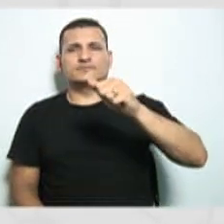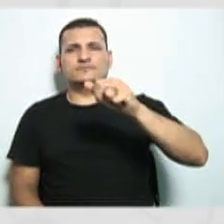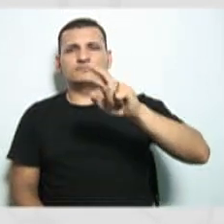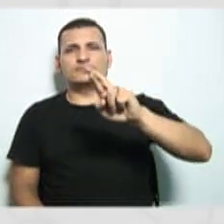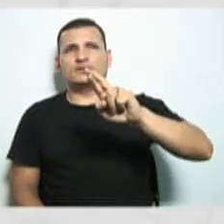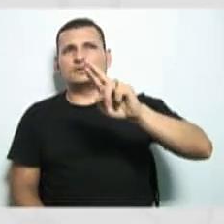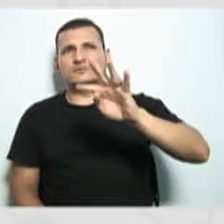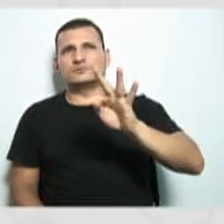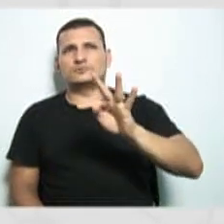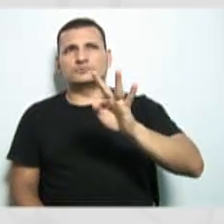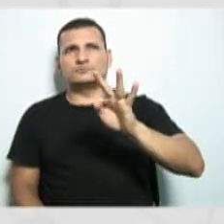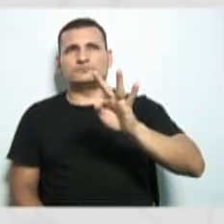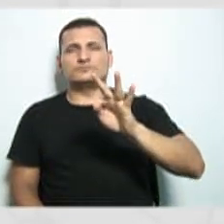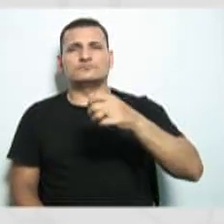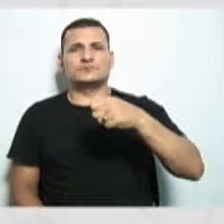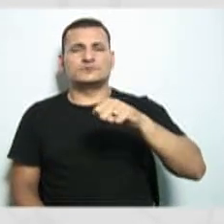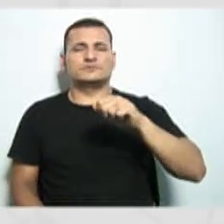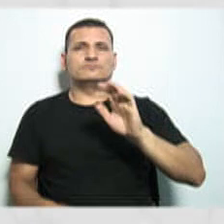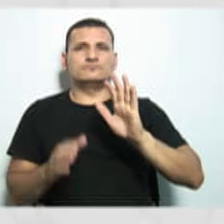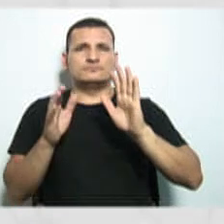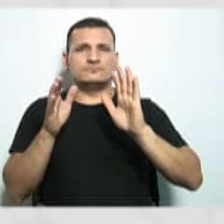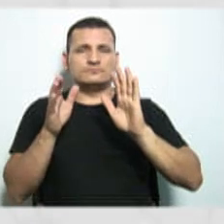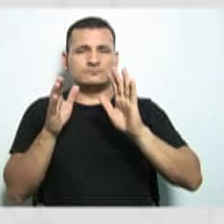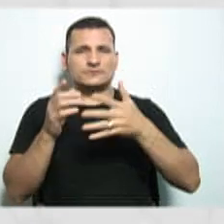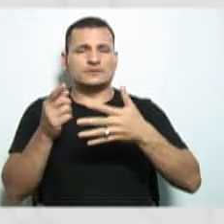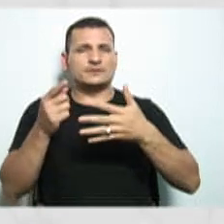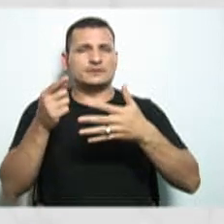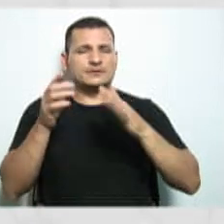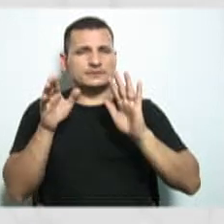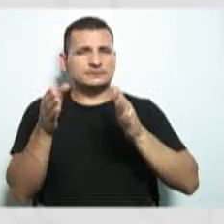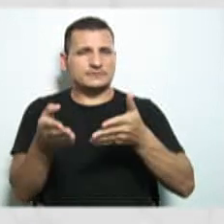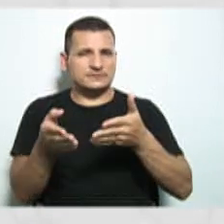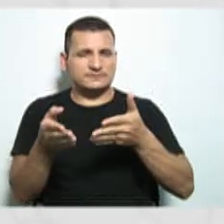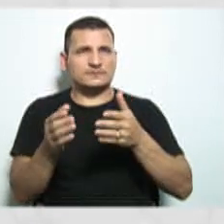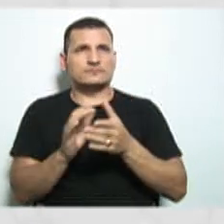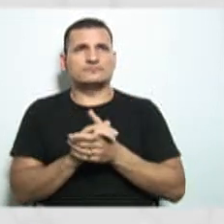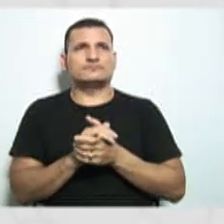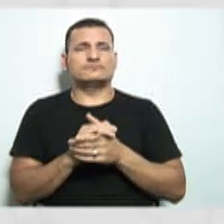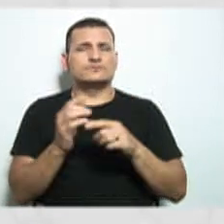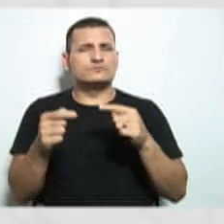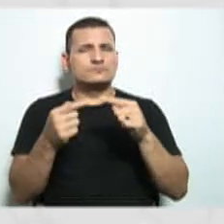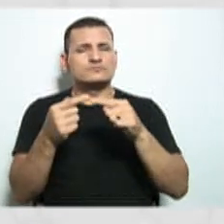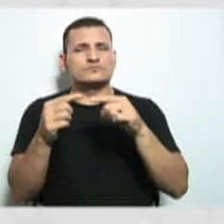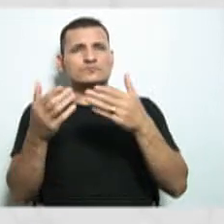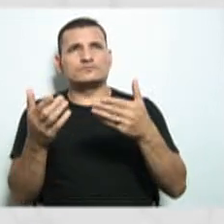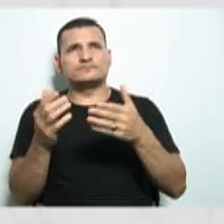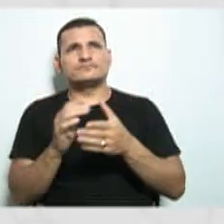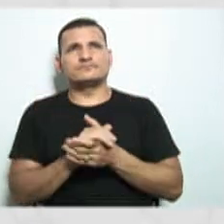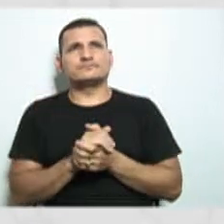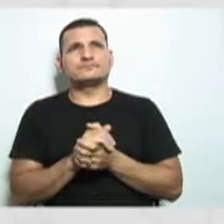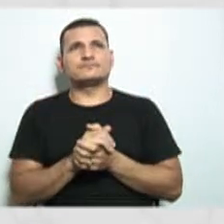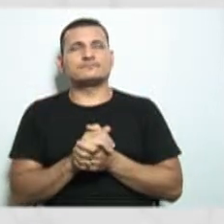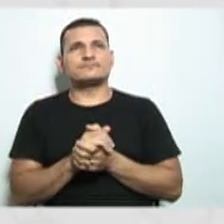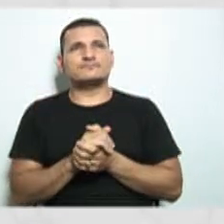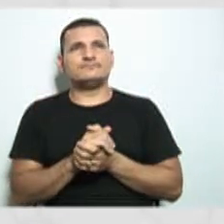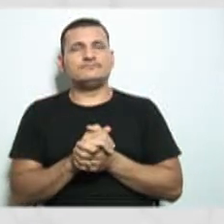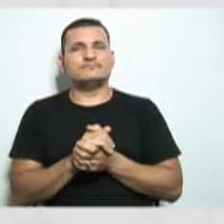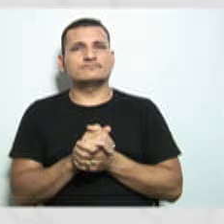SMART? Elas precisam ser específicas. Opa, onde eu quero chegar? Ah, eu quero ser a maior